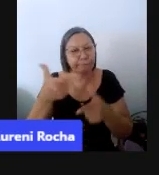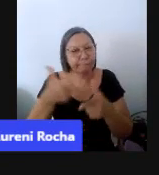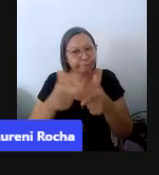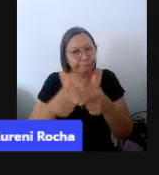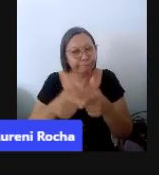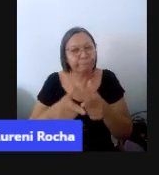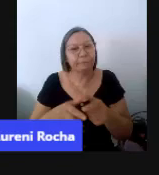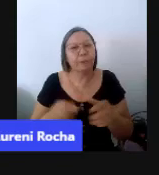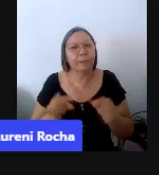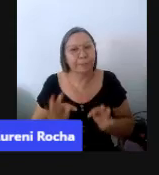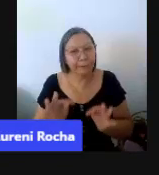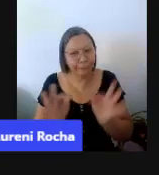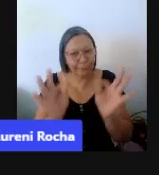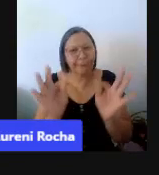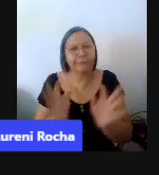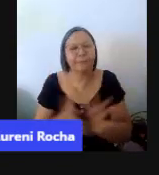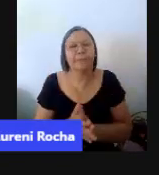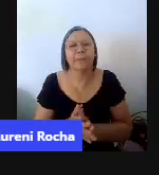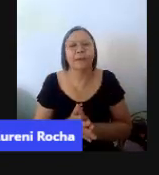Brenda, ela